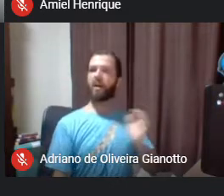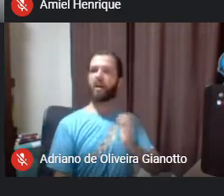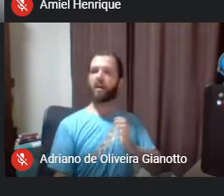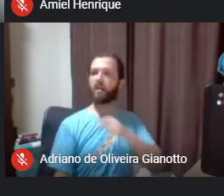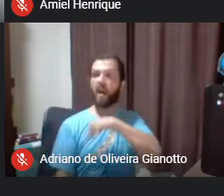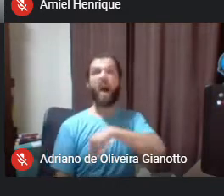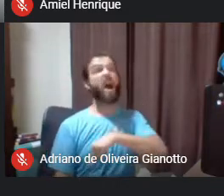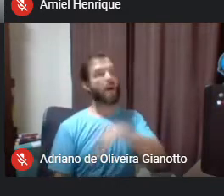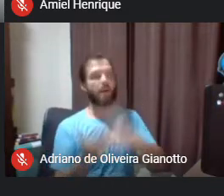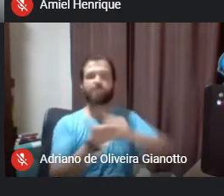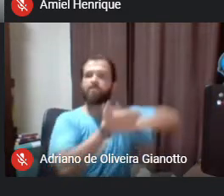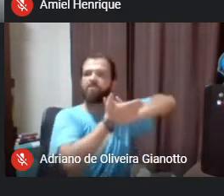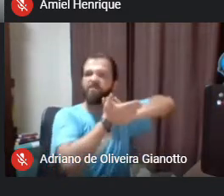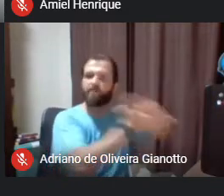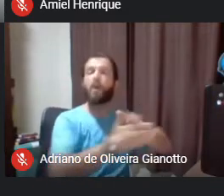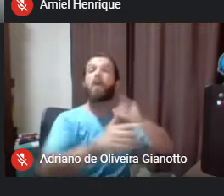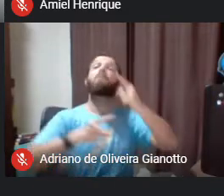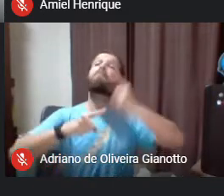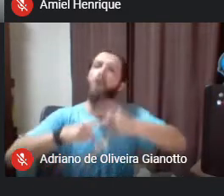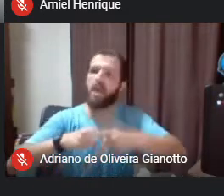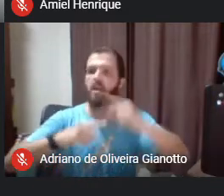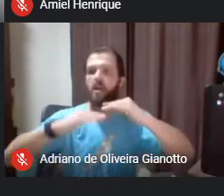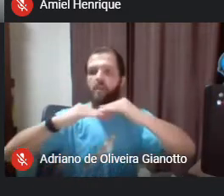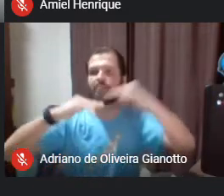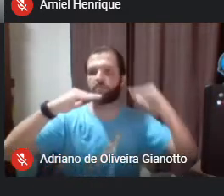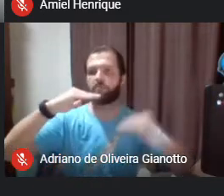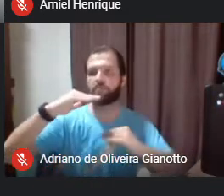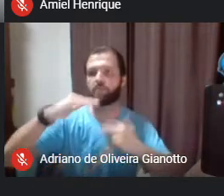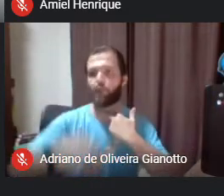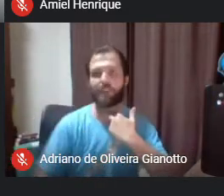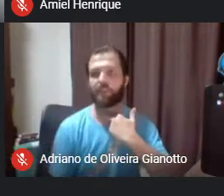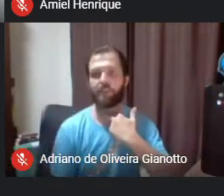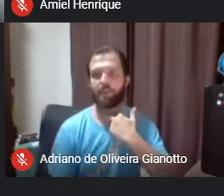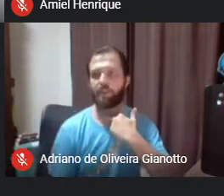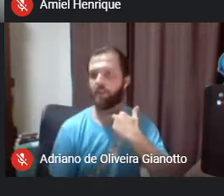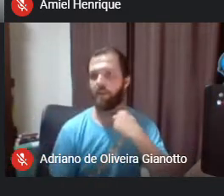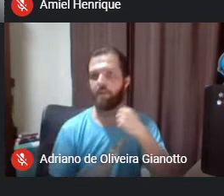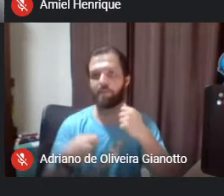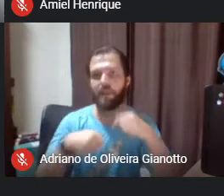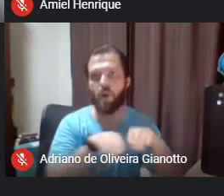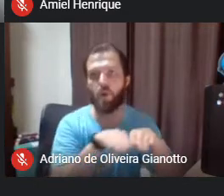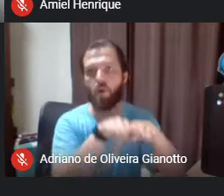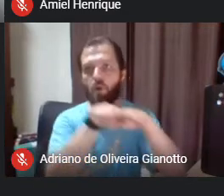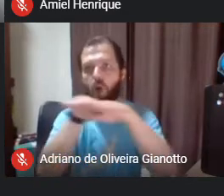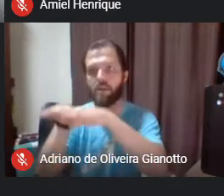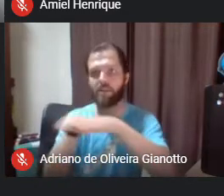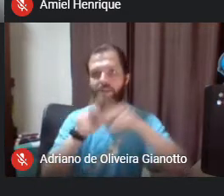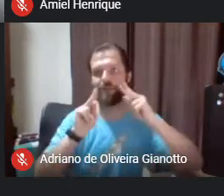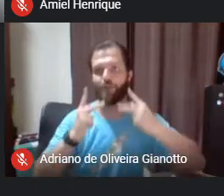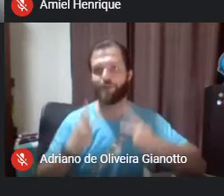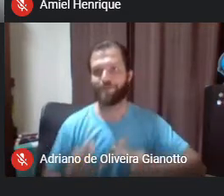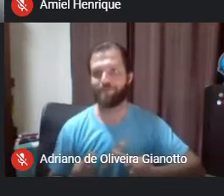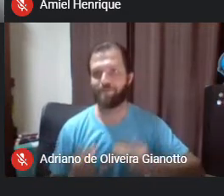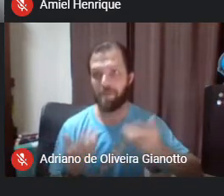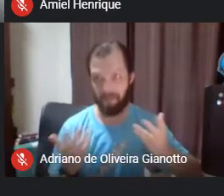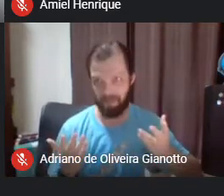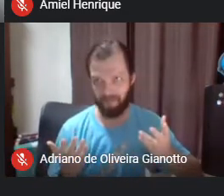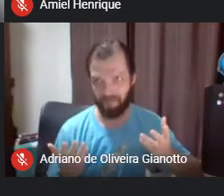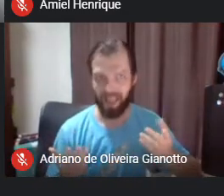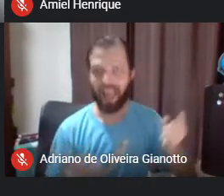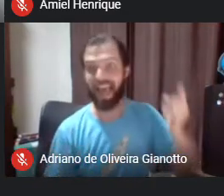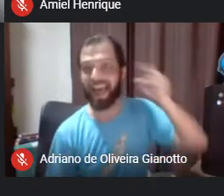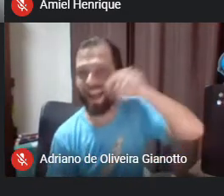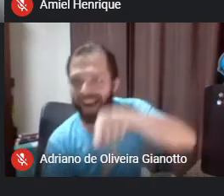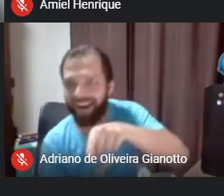lembra com o Bonet? Era só para os burgueses. E tinha uma discriminação, porque achavam que eram melhores. E aqui não, o DLP